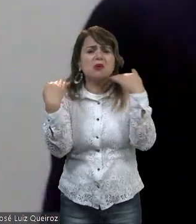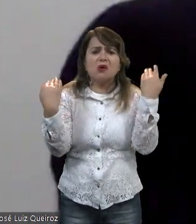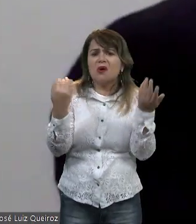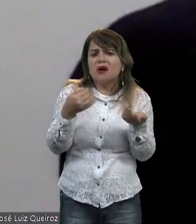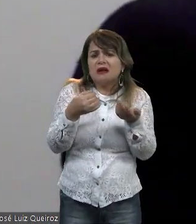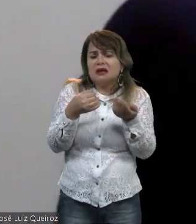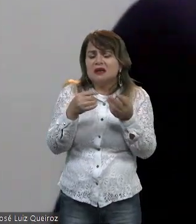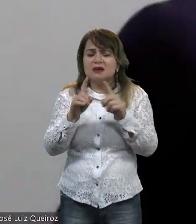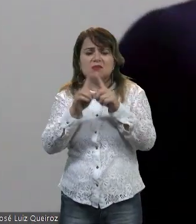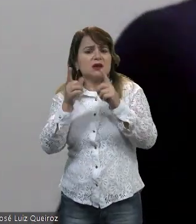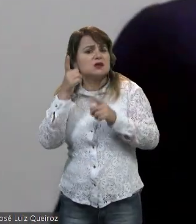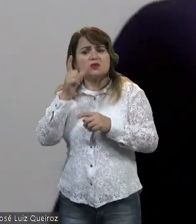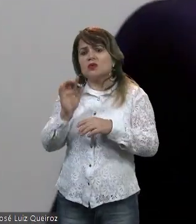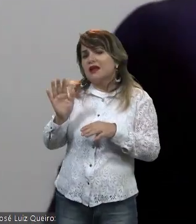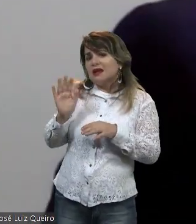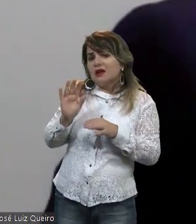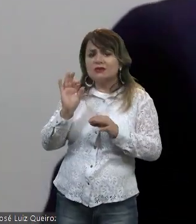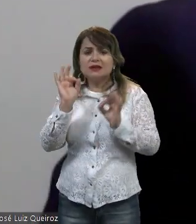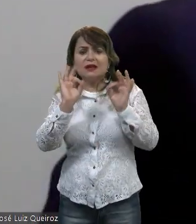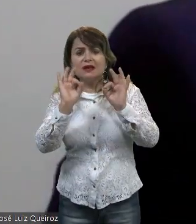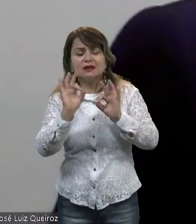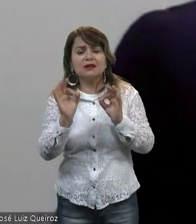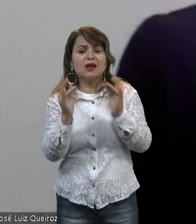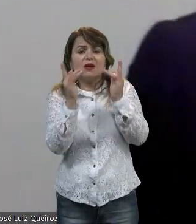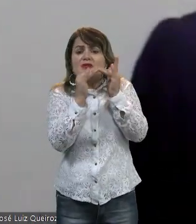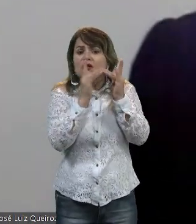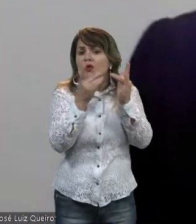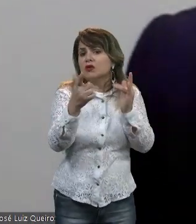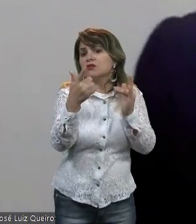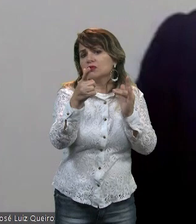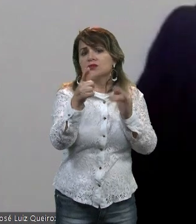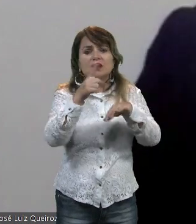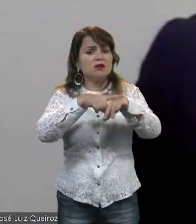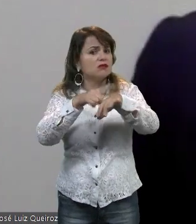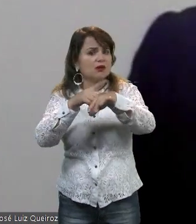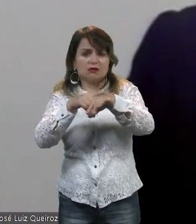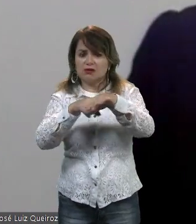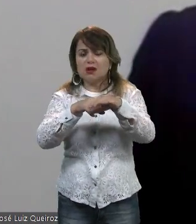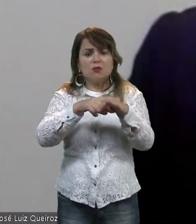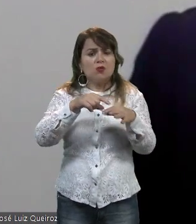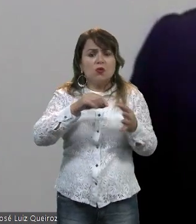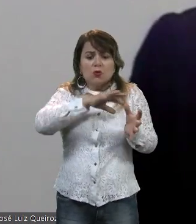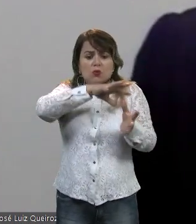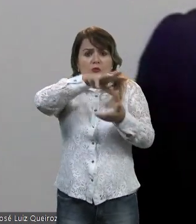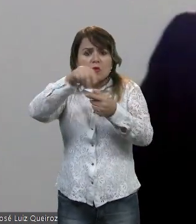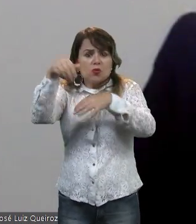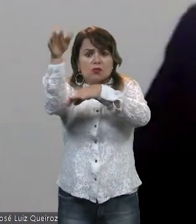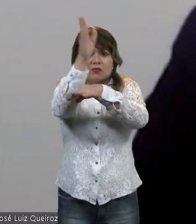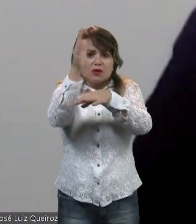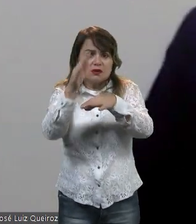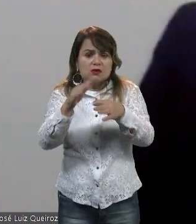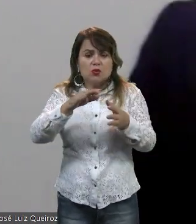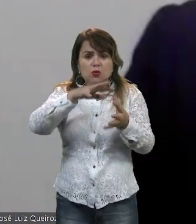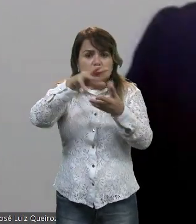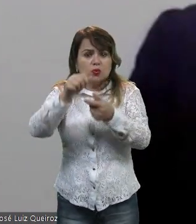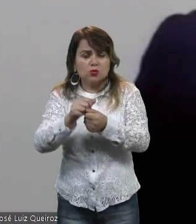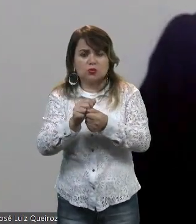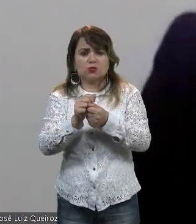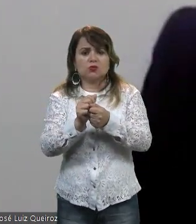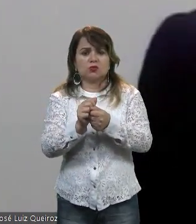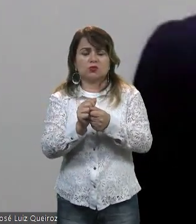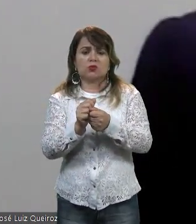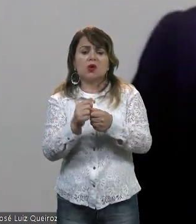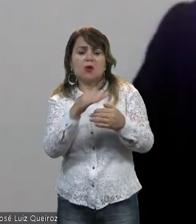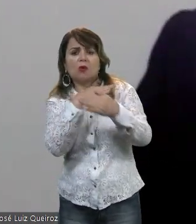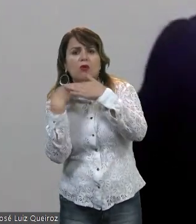nem velório está tendo. Isso acontece no Brasil inteiro. Nós somos já o quarto país com o número